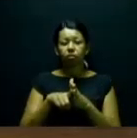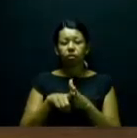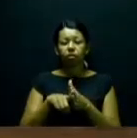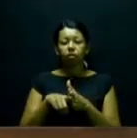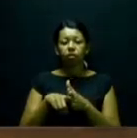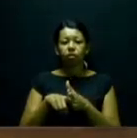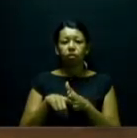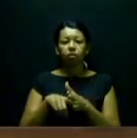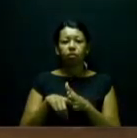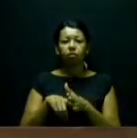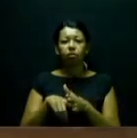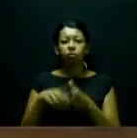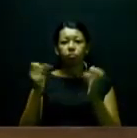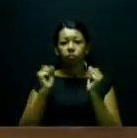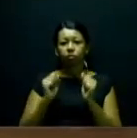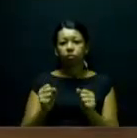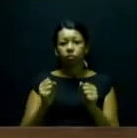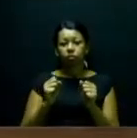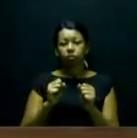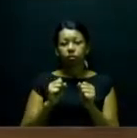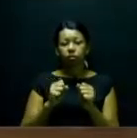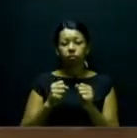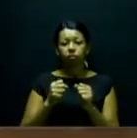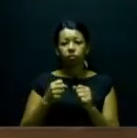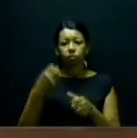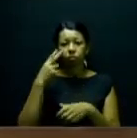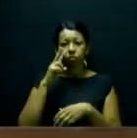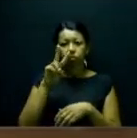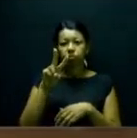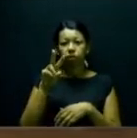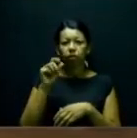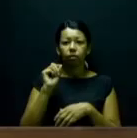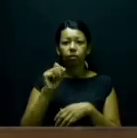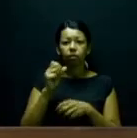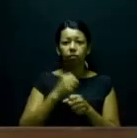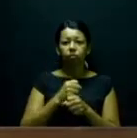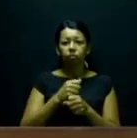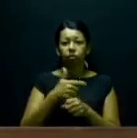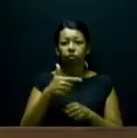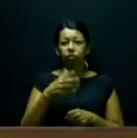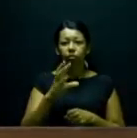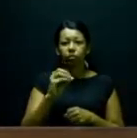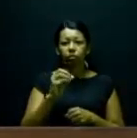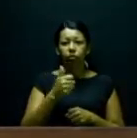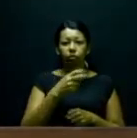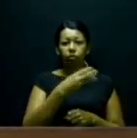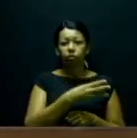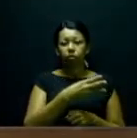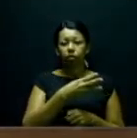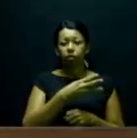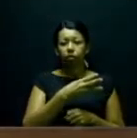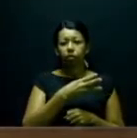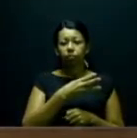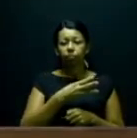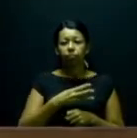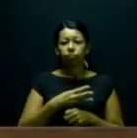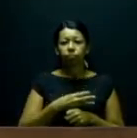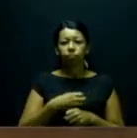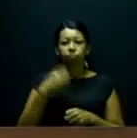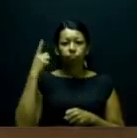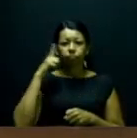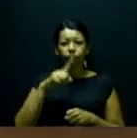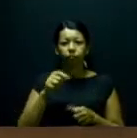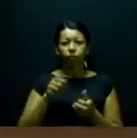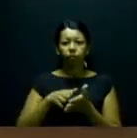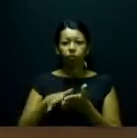demandas, pudemos verificar que no ano de 2013 foram arrecadados